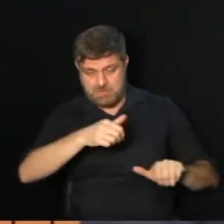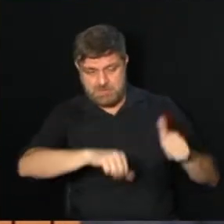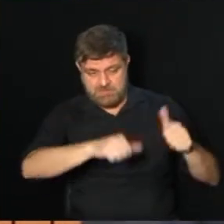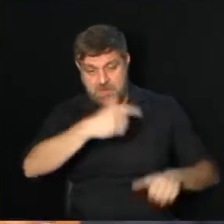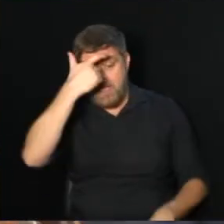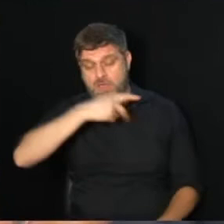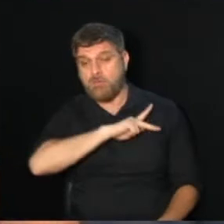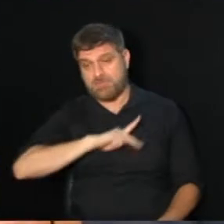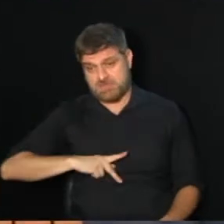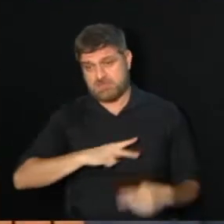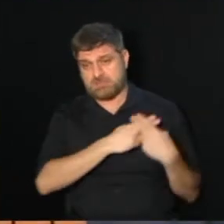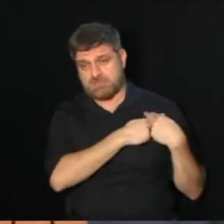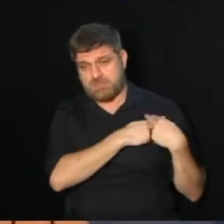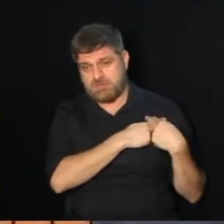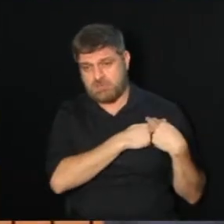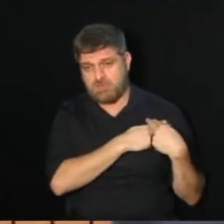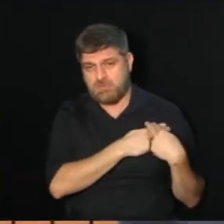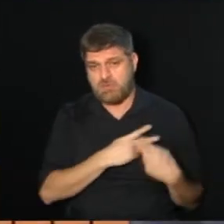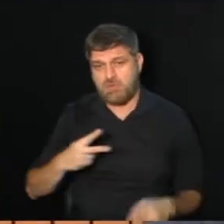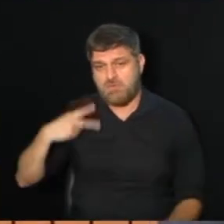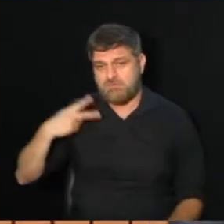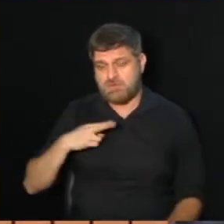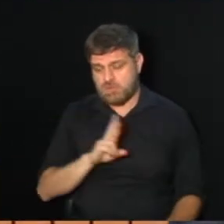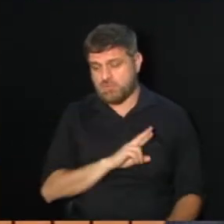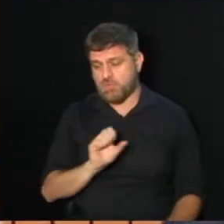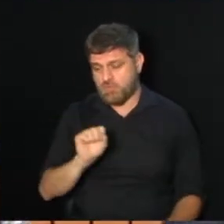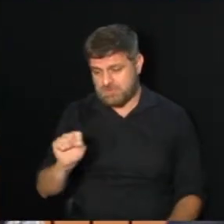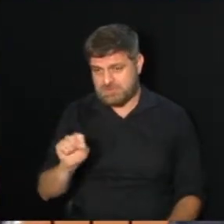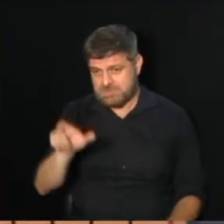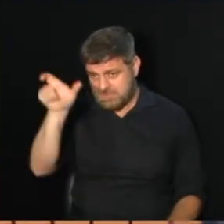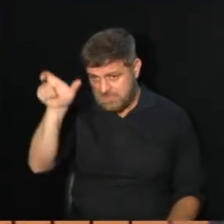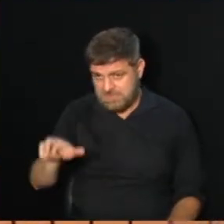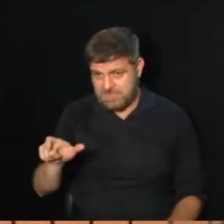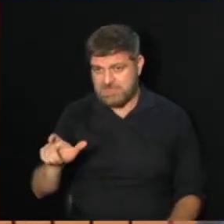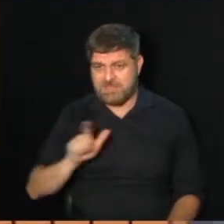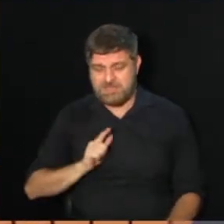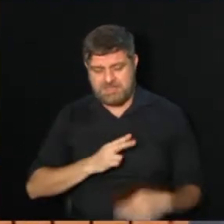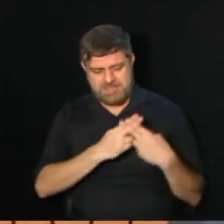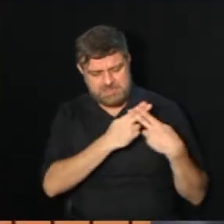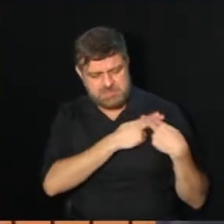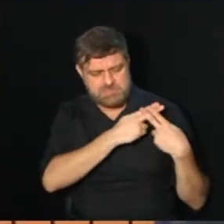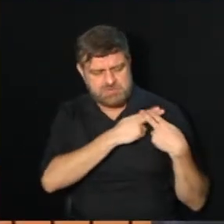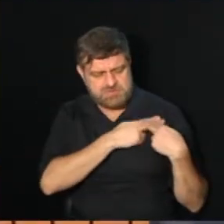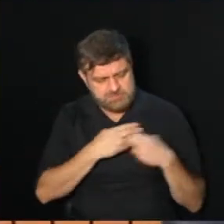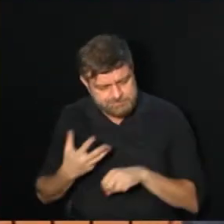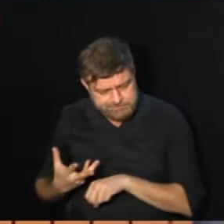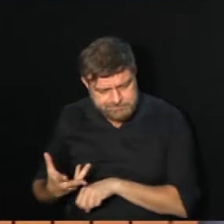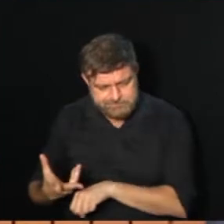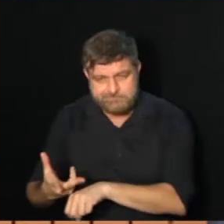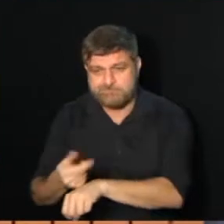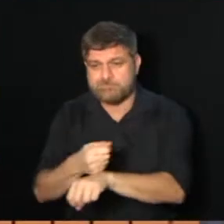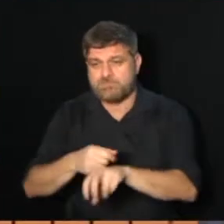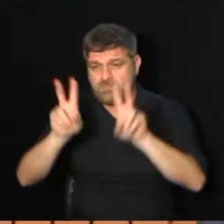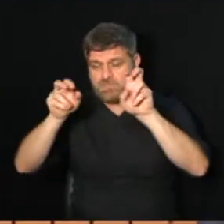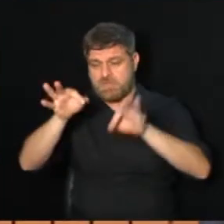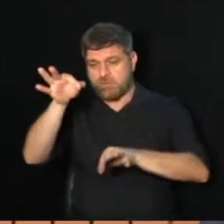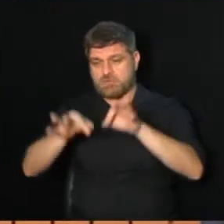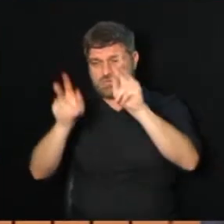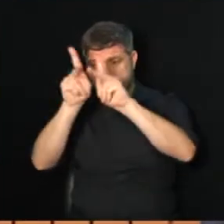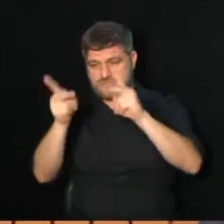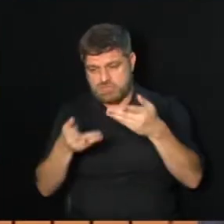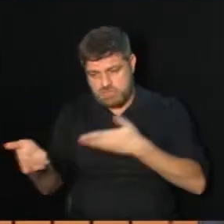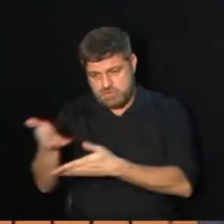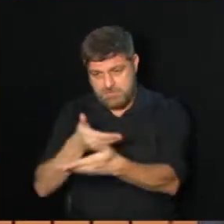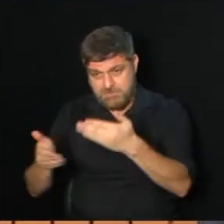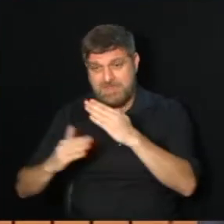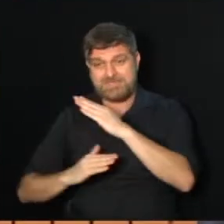que eu presido, ou o vereador Luiz Carlos Rossini, que vem conduzindo com muito brilhantismo esse tema dentro da casa. Eu